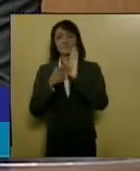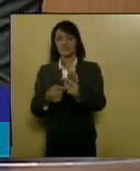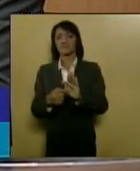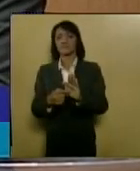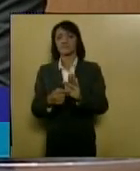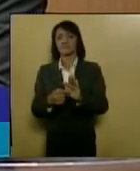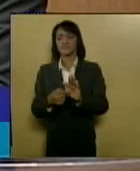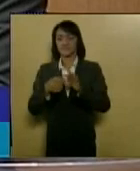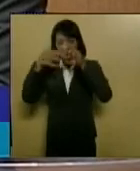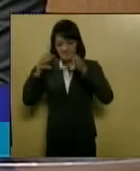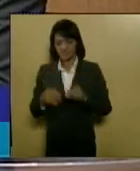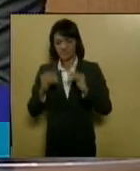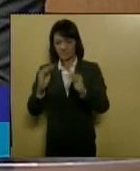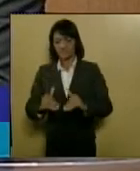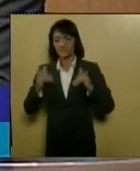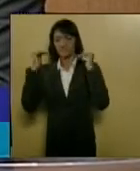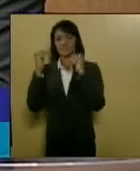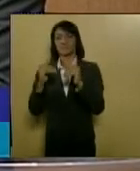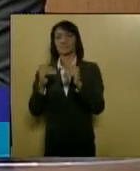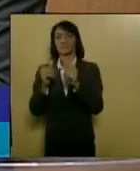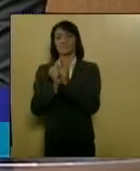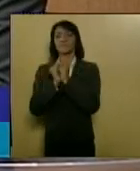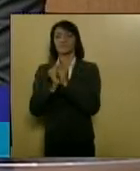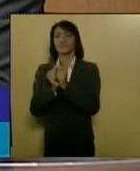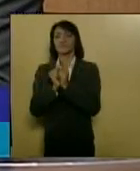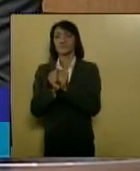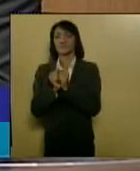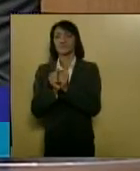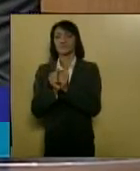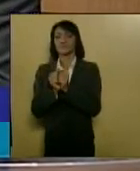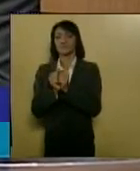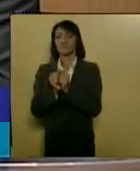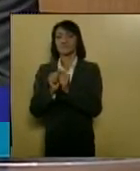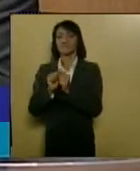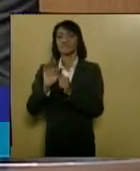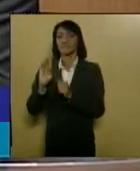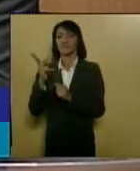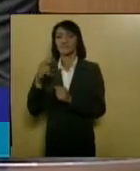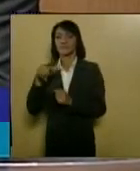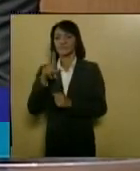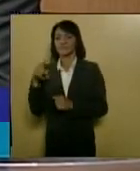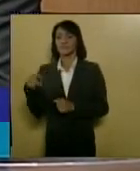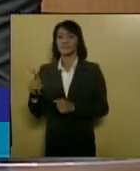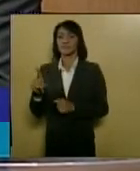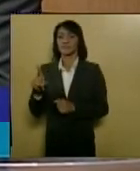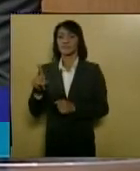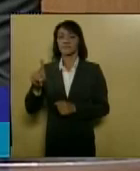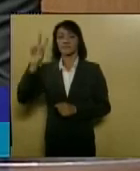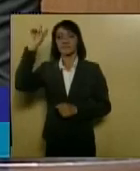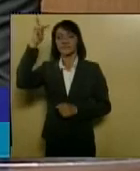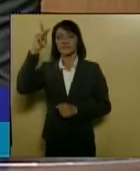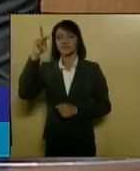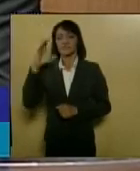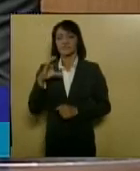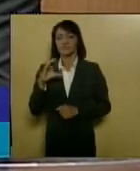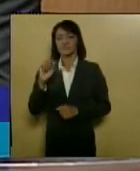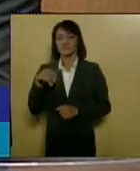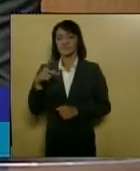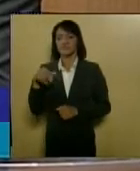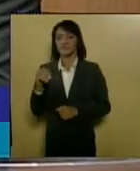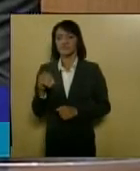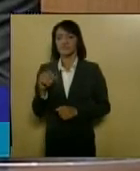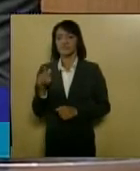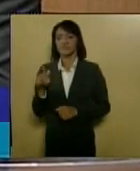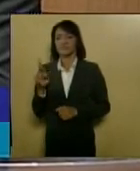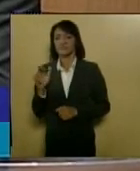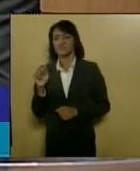altiva tremular, ao lado do imbatível pavilhão nacional, o estandarte histórico do Batalhão Campo Grande,